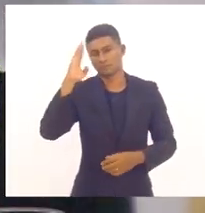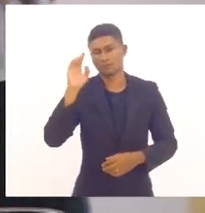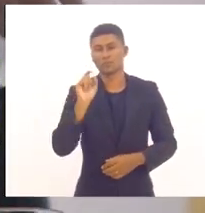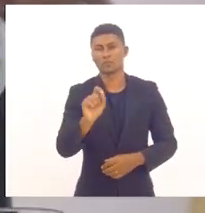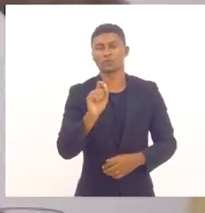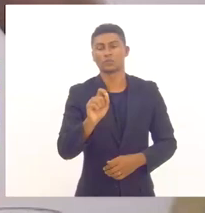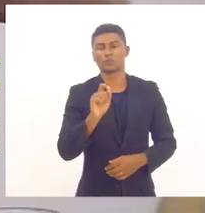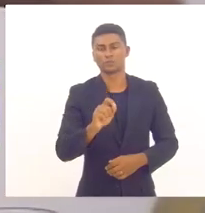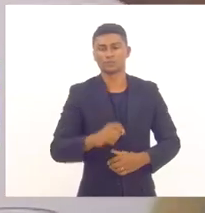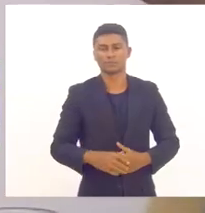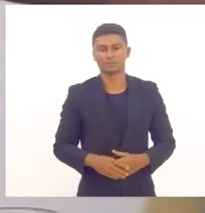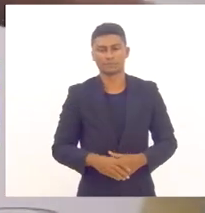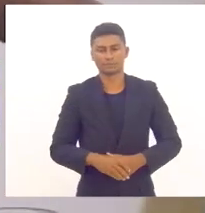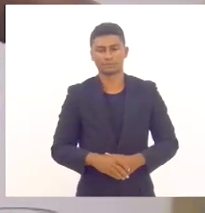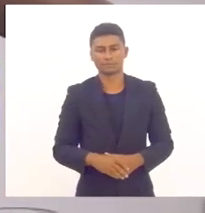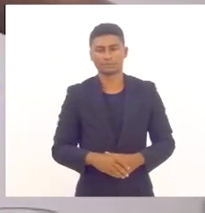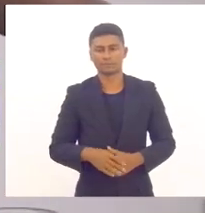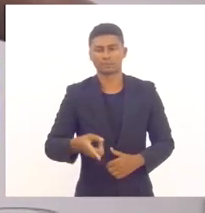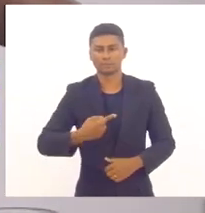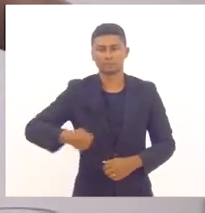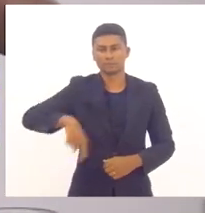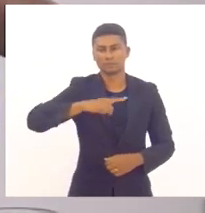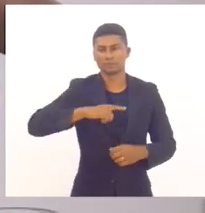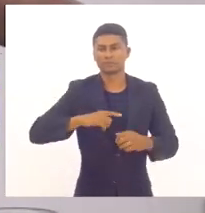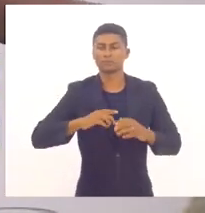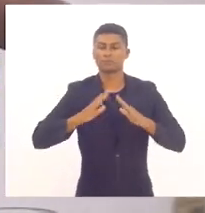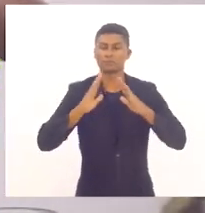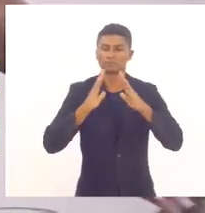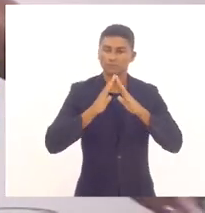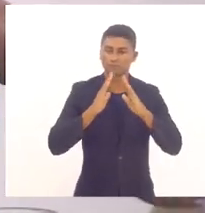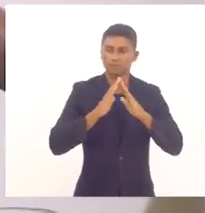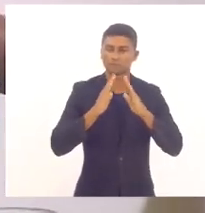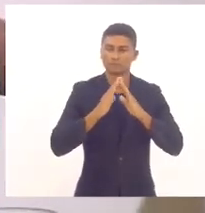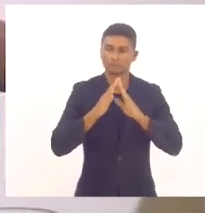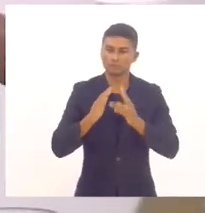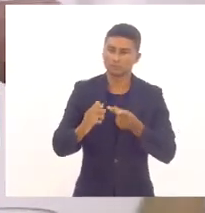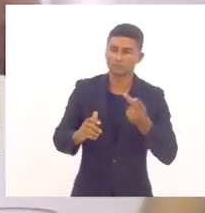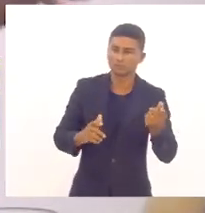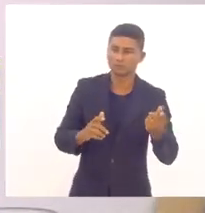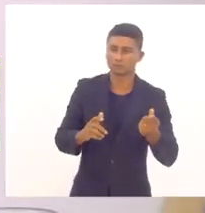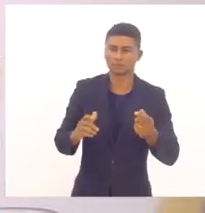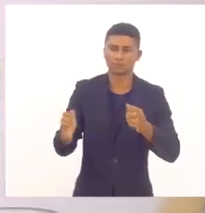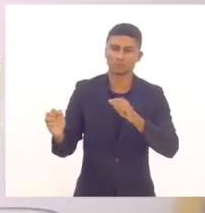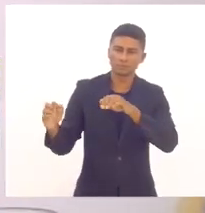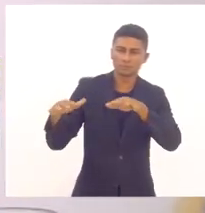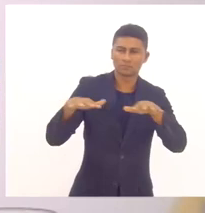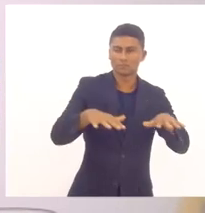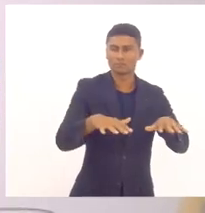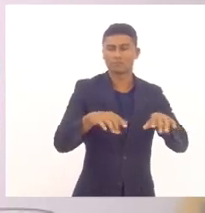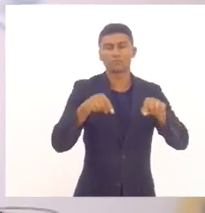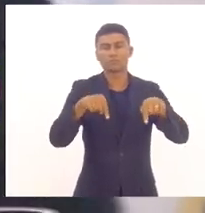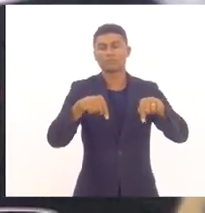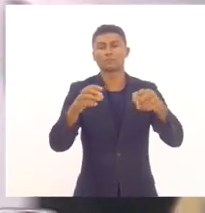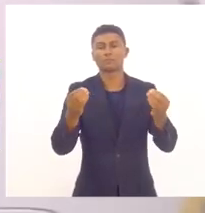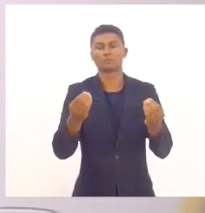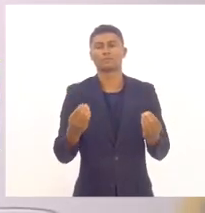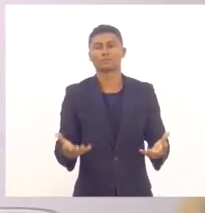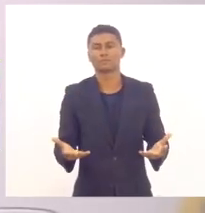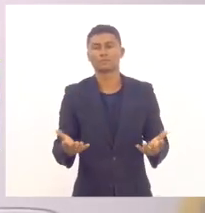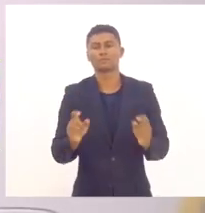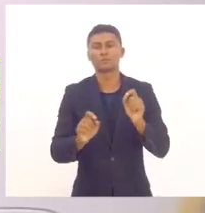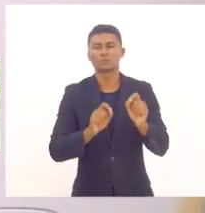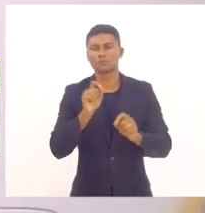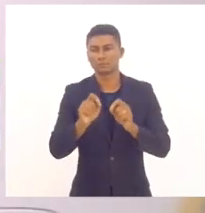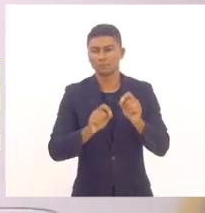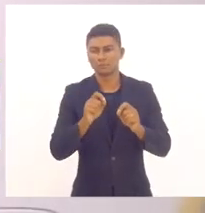gente saiu de casa, saiu das suas academias, enfim, de onde for, para estar aqui hoje, é para falar sobre capoeira.